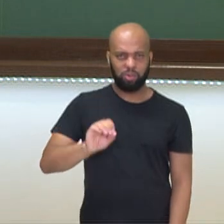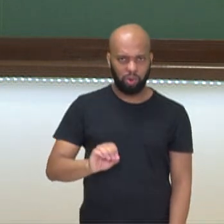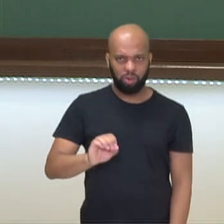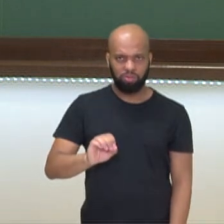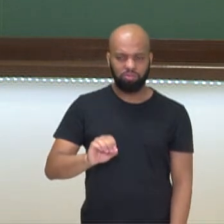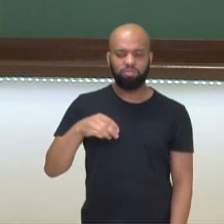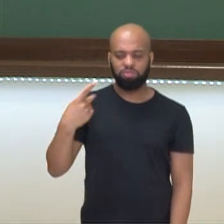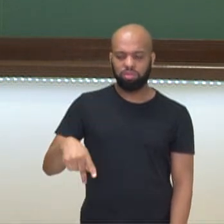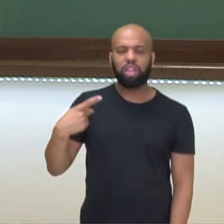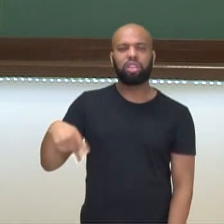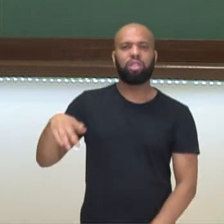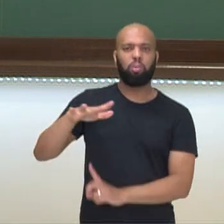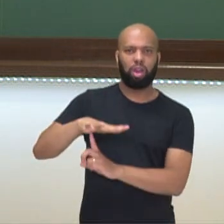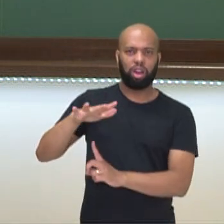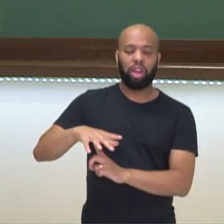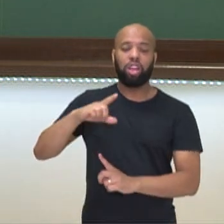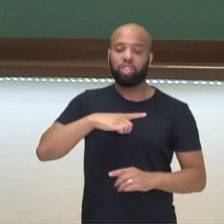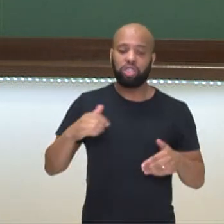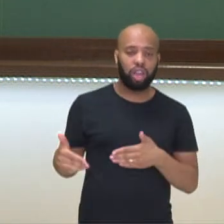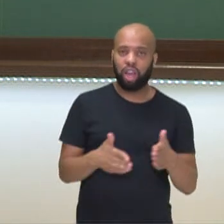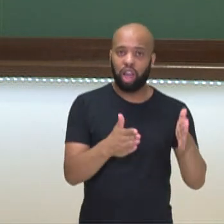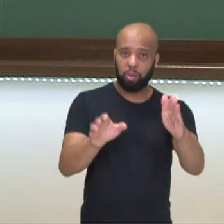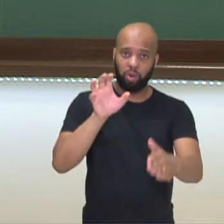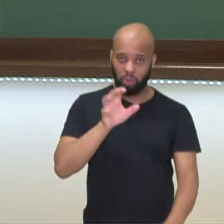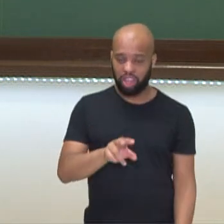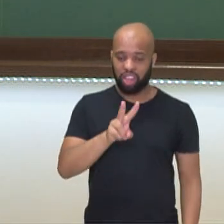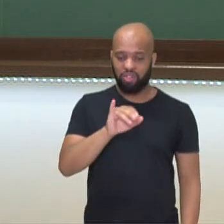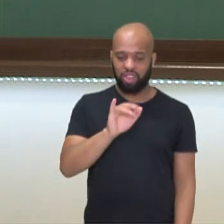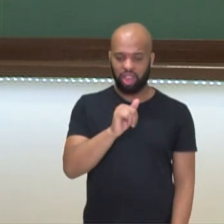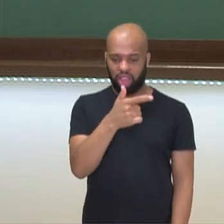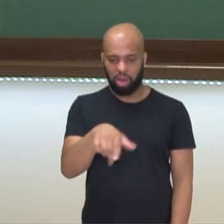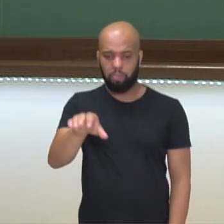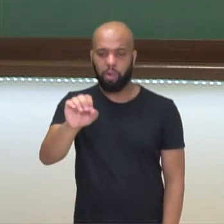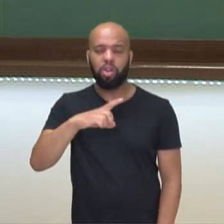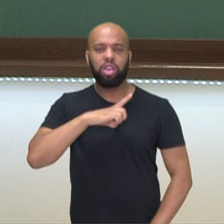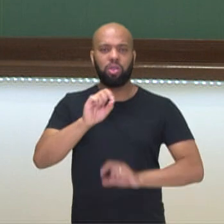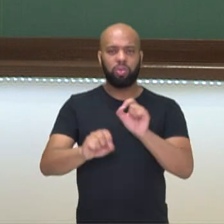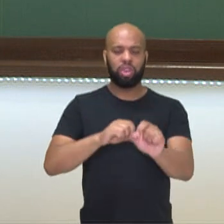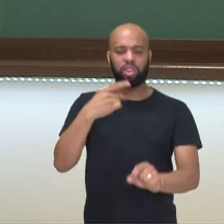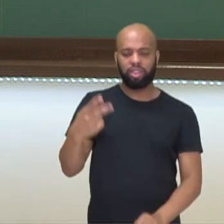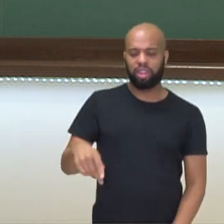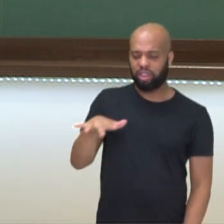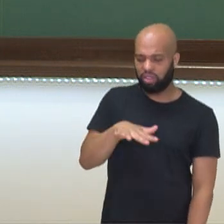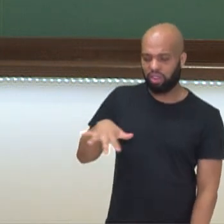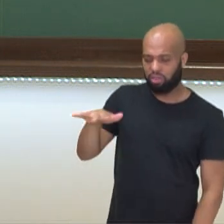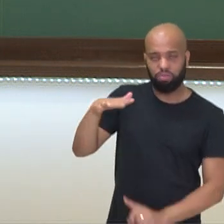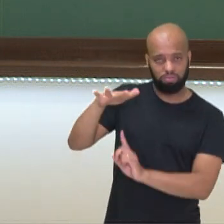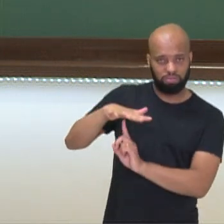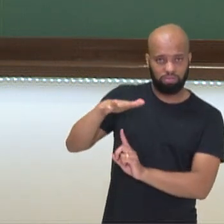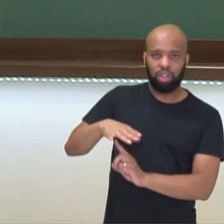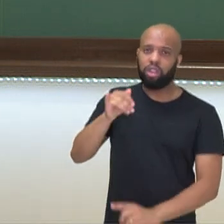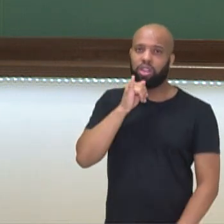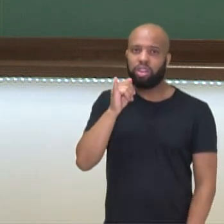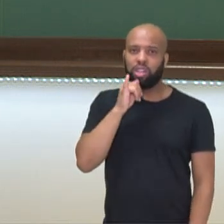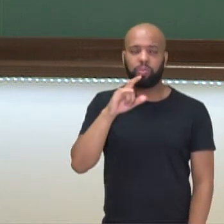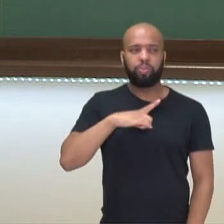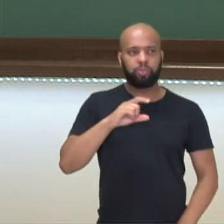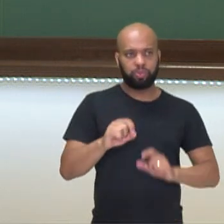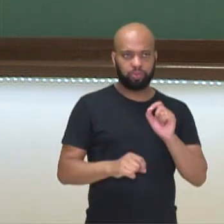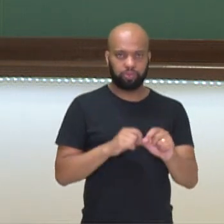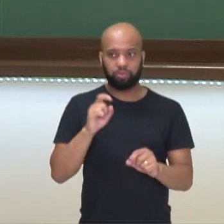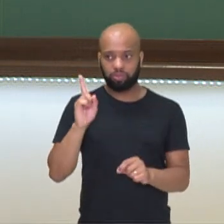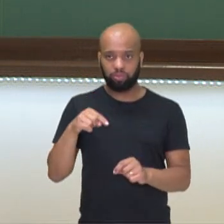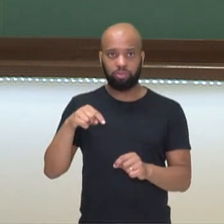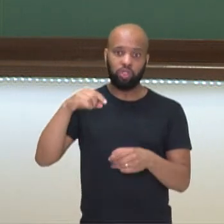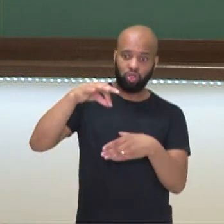questão desse caminho de Viamão, as questões também no território paranaense como, por exemplo, a erva mate, também